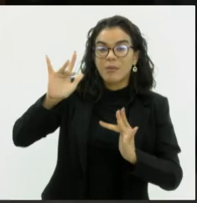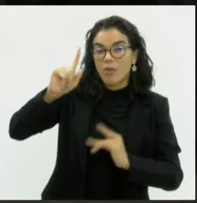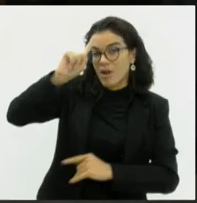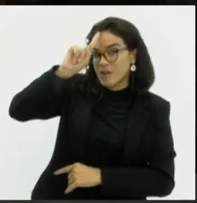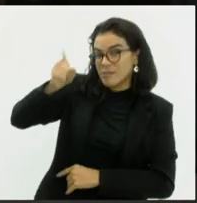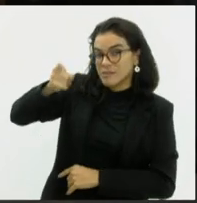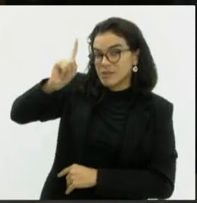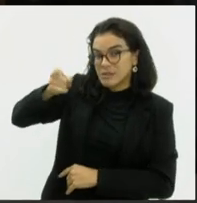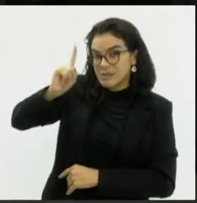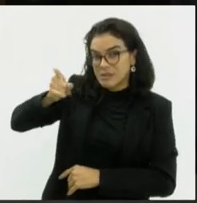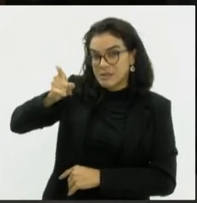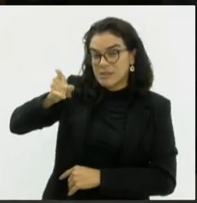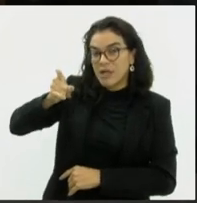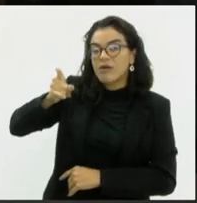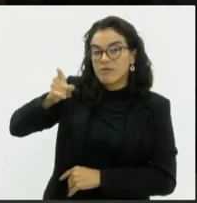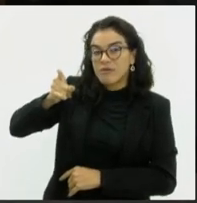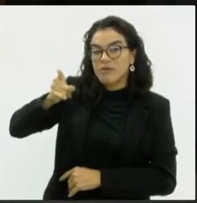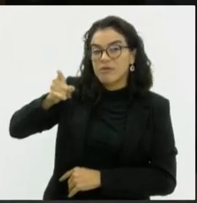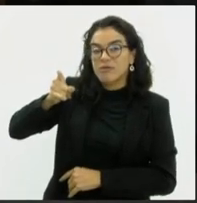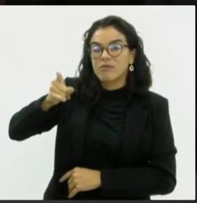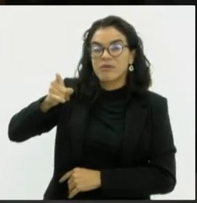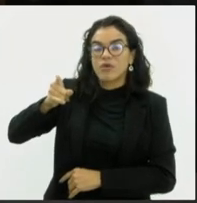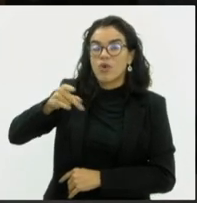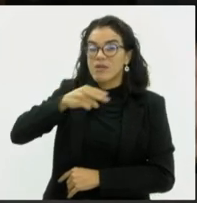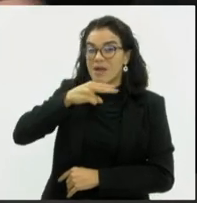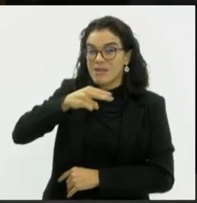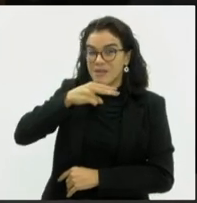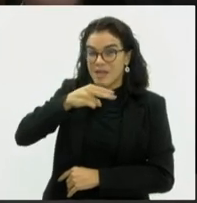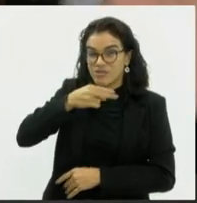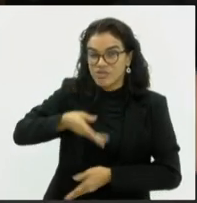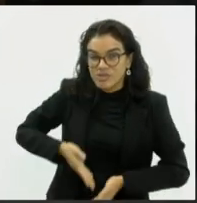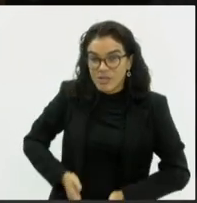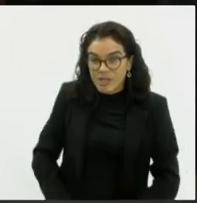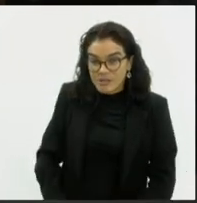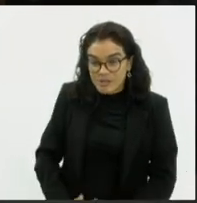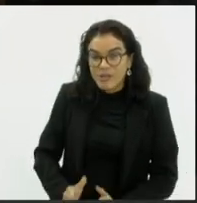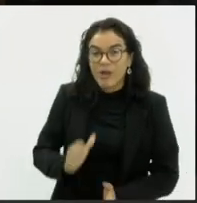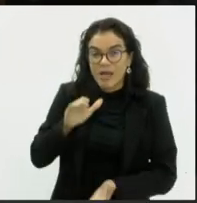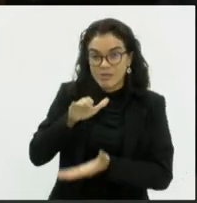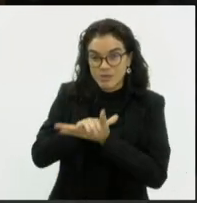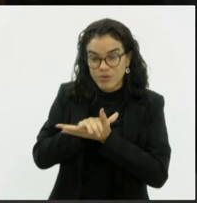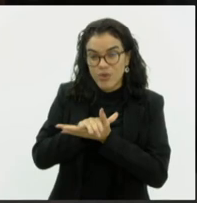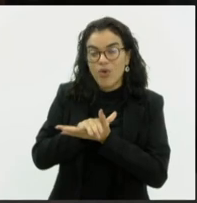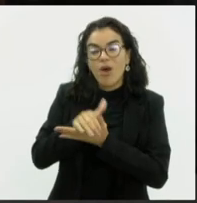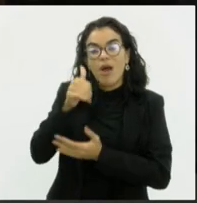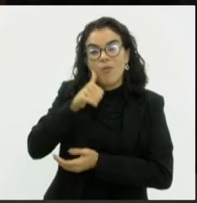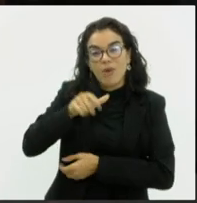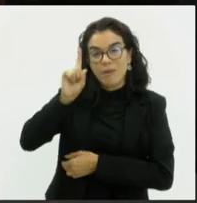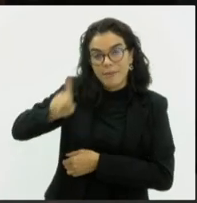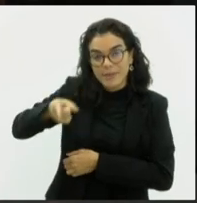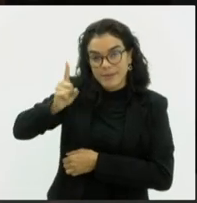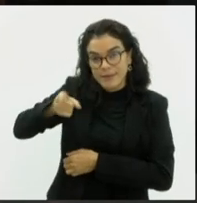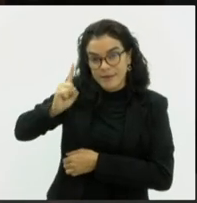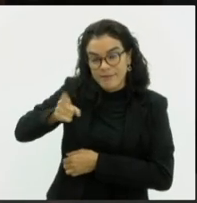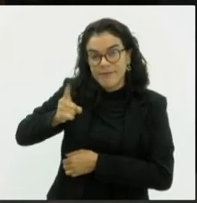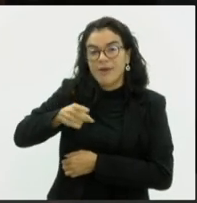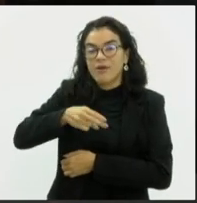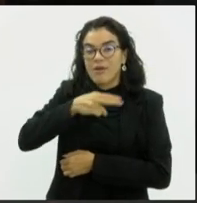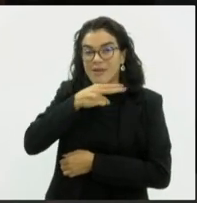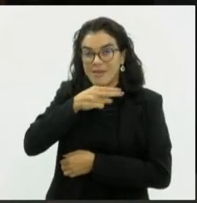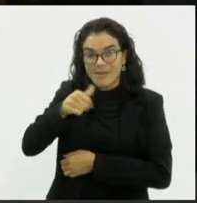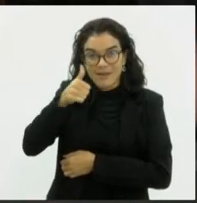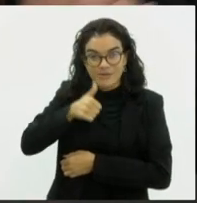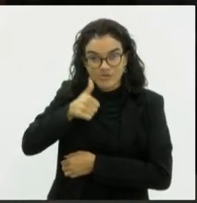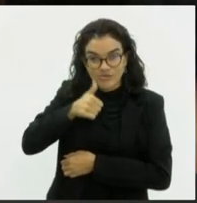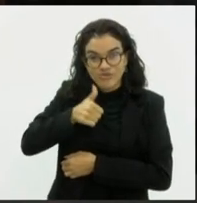mandava. Quando a netinha nasceu, a netinha continua. Quando casou, a mulher mandava. Quando a netinha